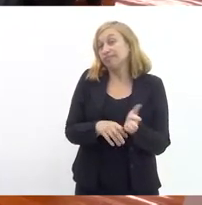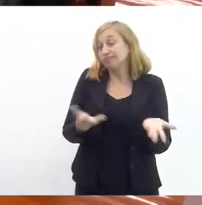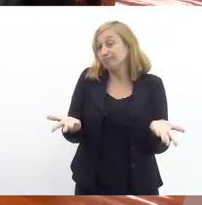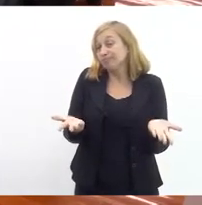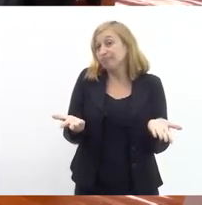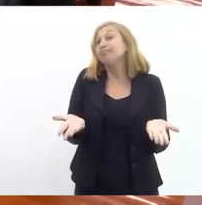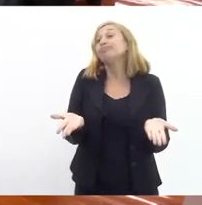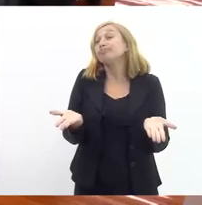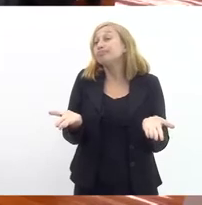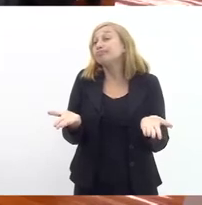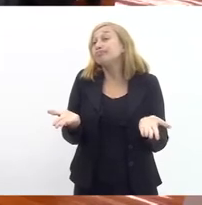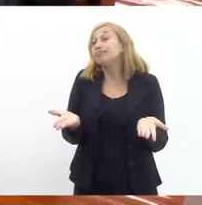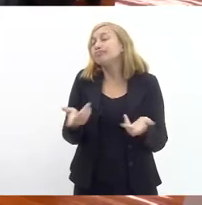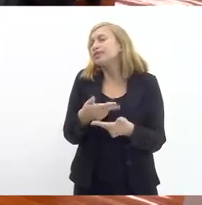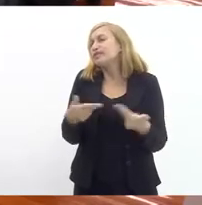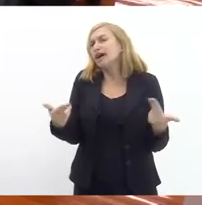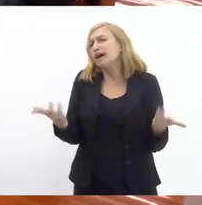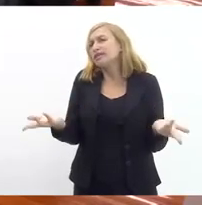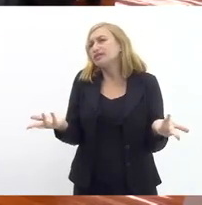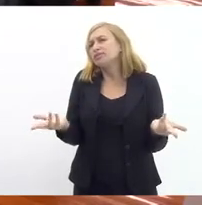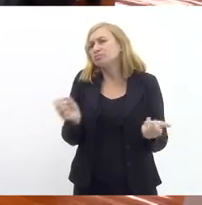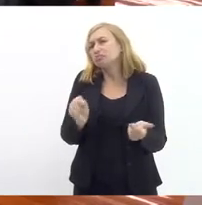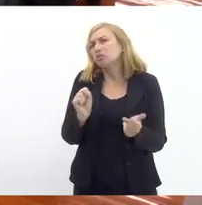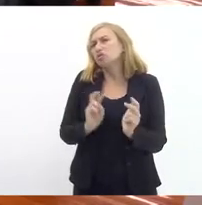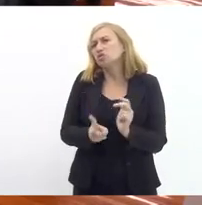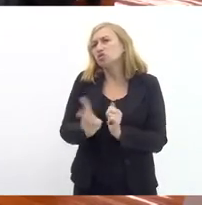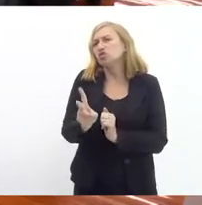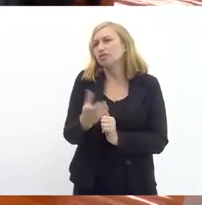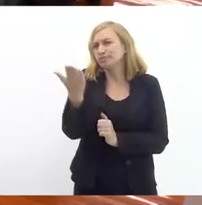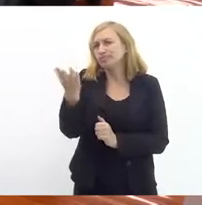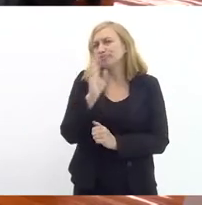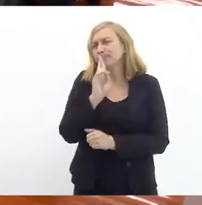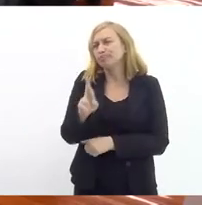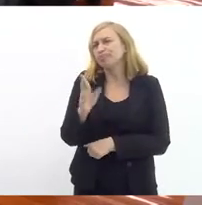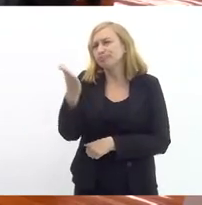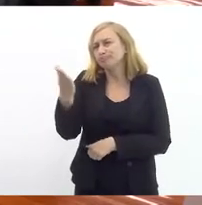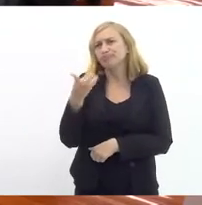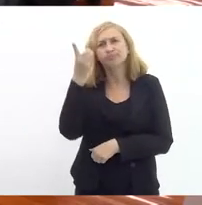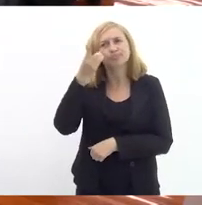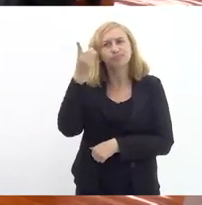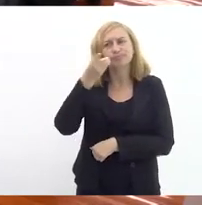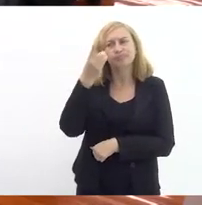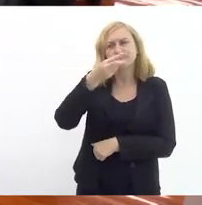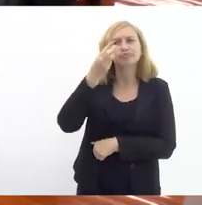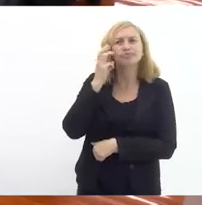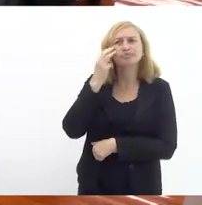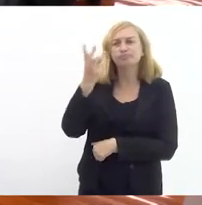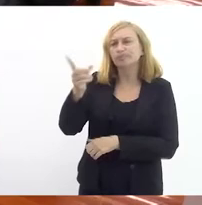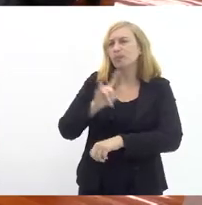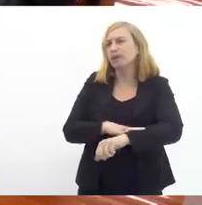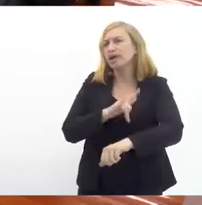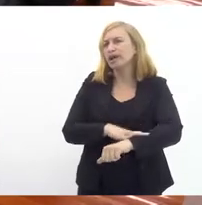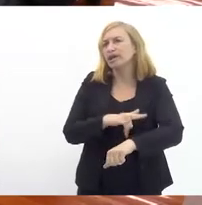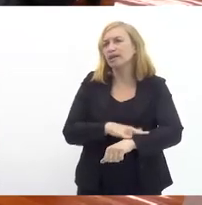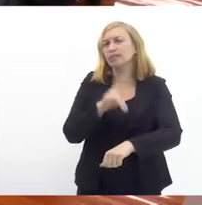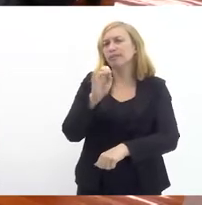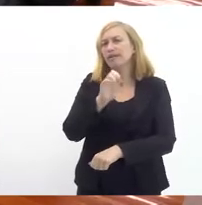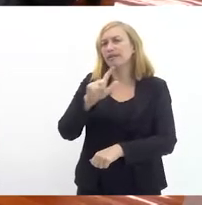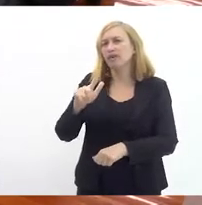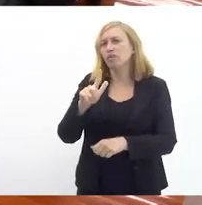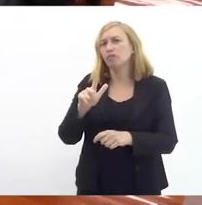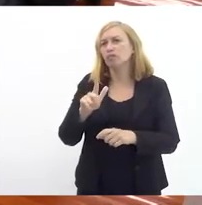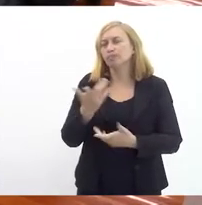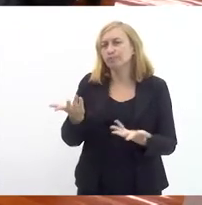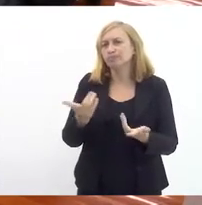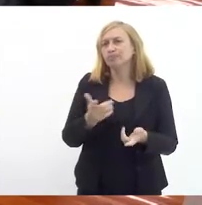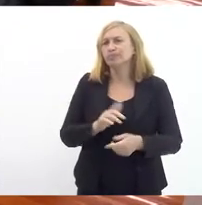alguma pergunta? Tem várias. Pode continuar. Vou pedir para você continuar respondendo aqui ao deputado Valdec. Sobre banheiros e painéis eletrônicos, a Getransp tem alguma informação?